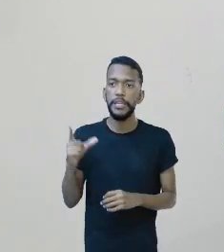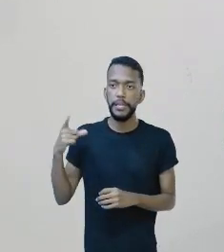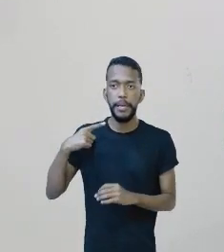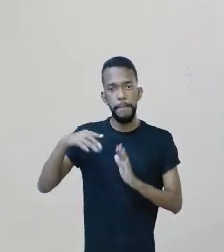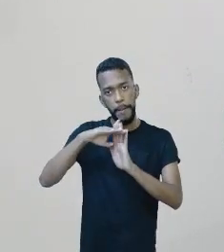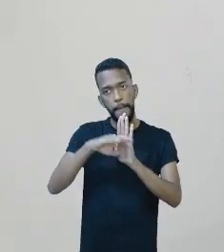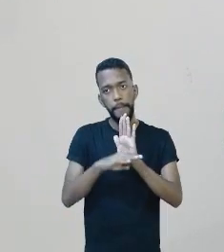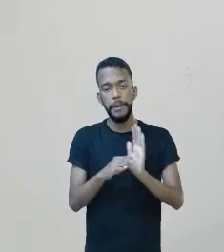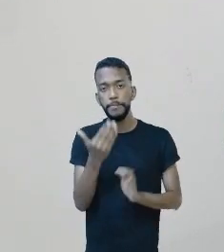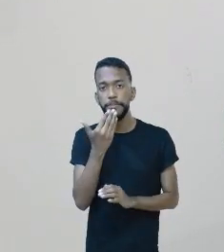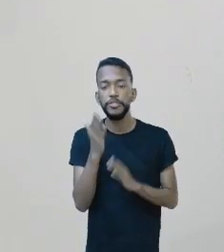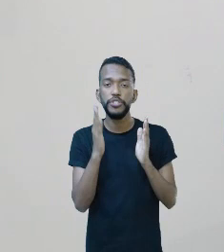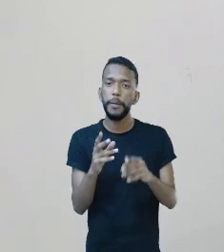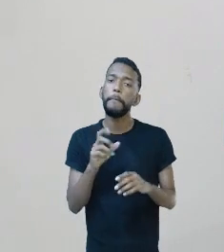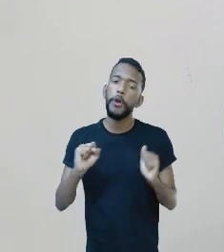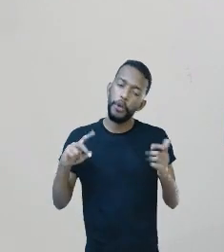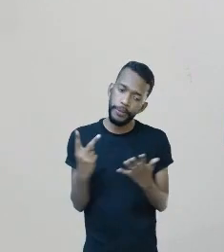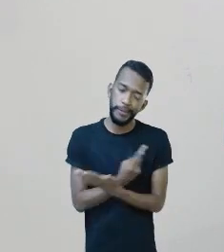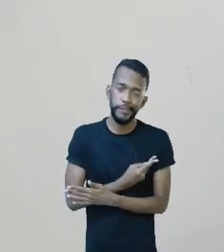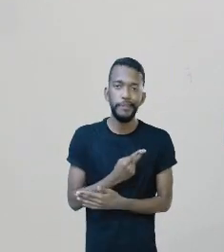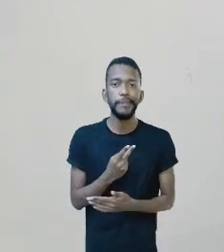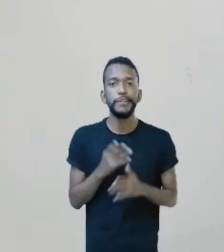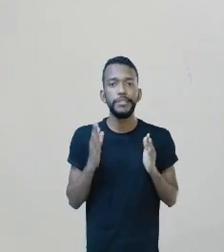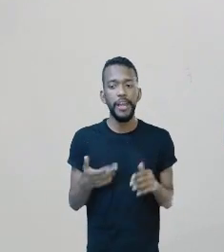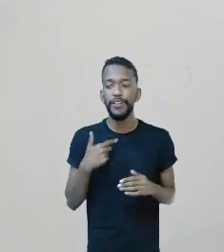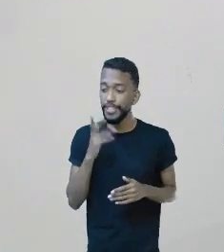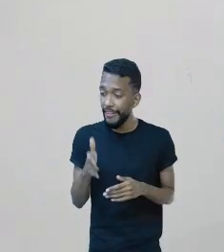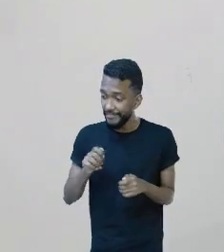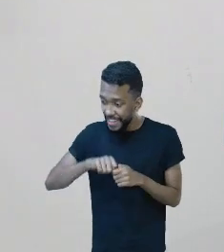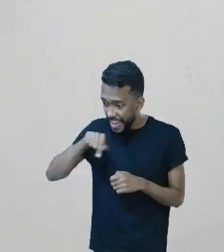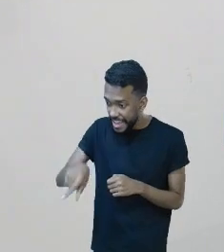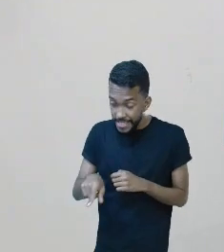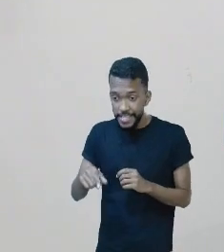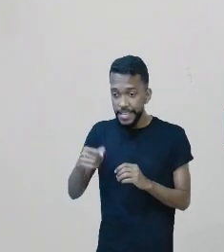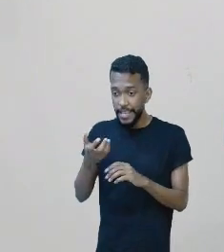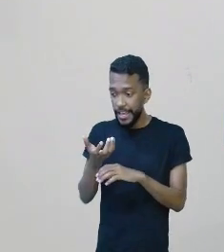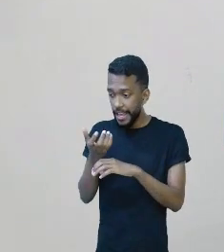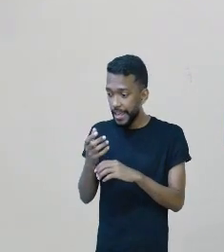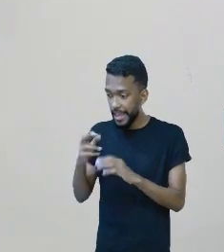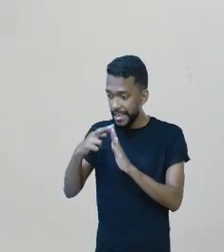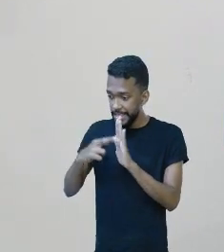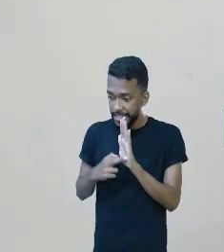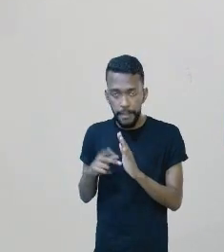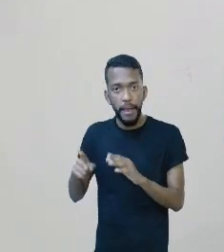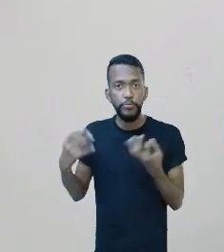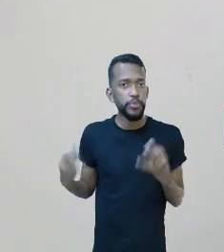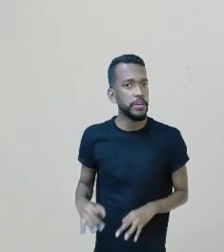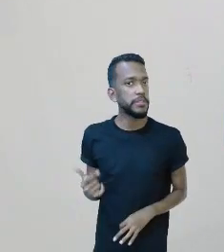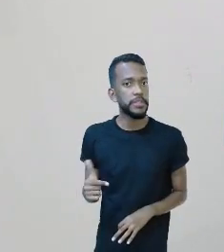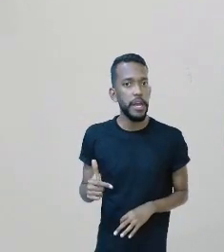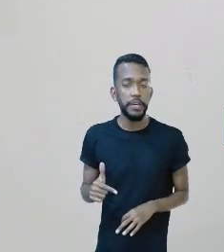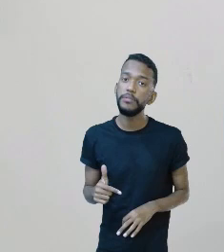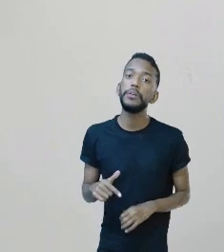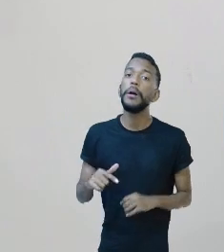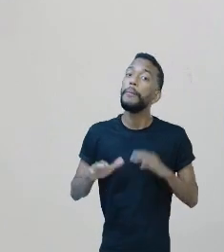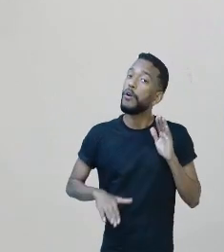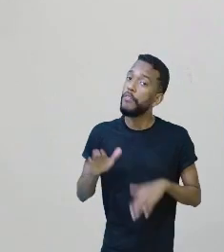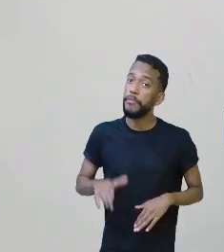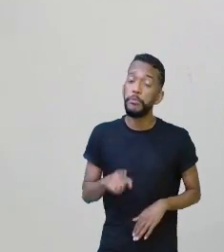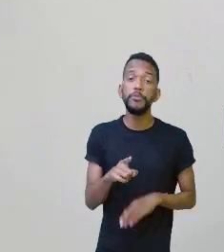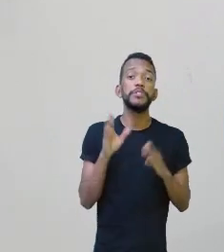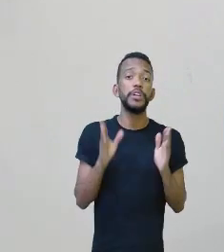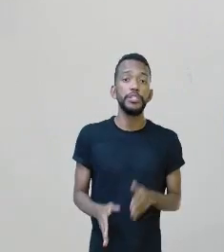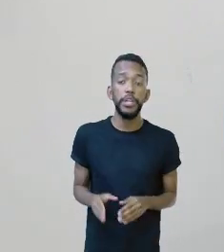ali. Porque senão pode dar errado, né? Eita, eu fiz tal receita, mas ela não deu certo. Provavelmente você